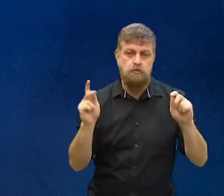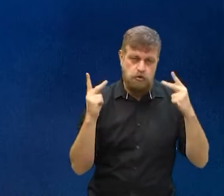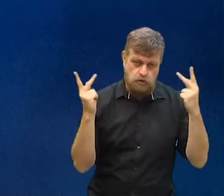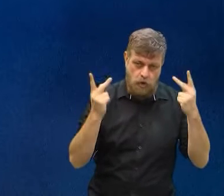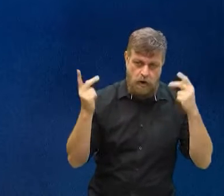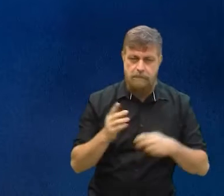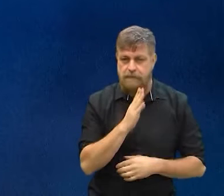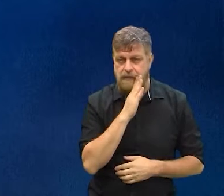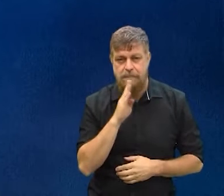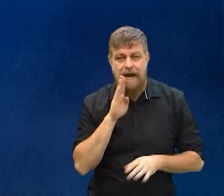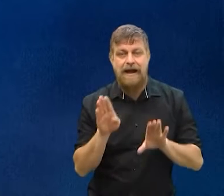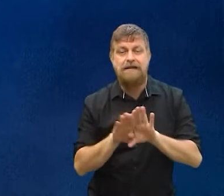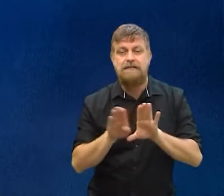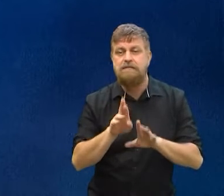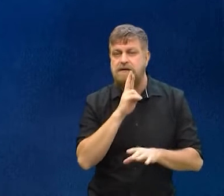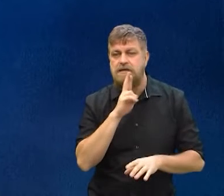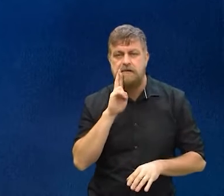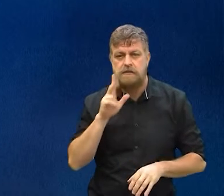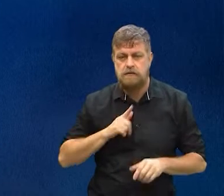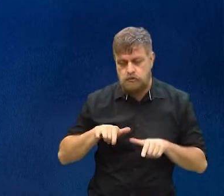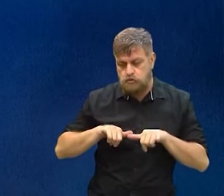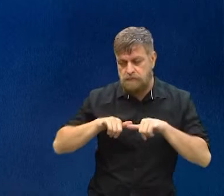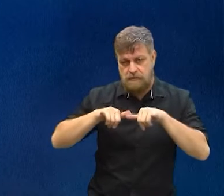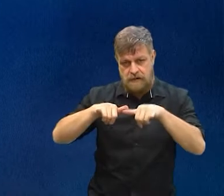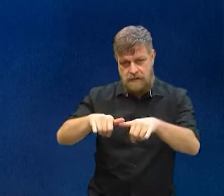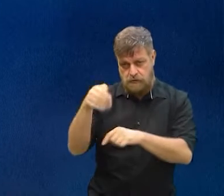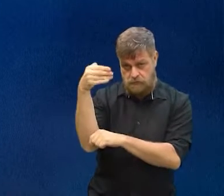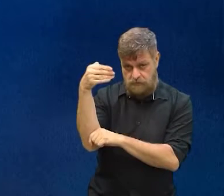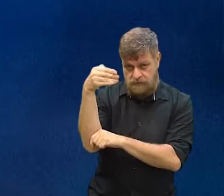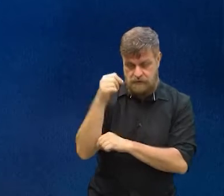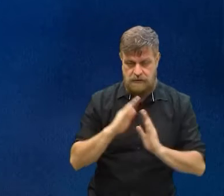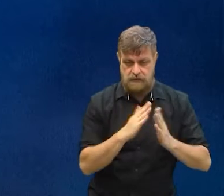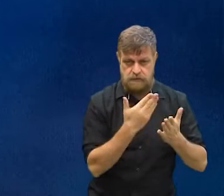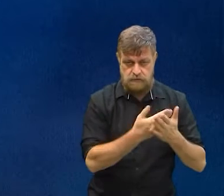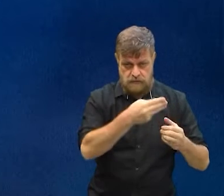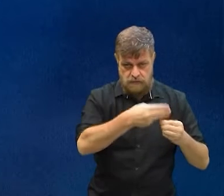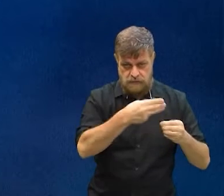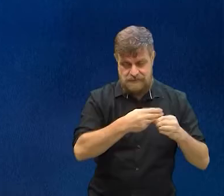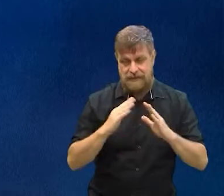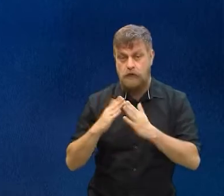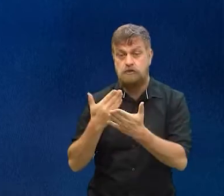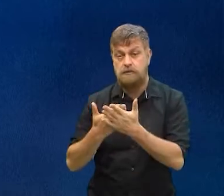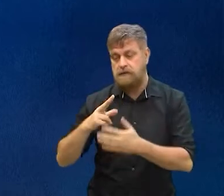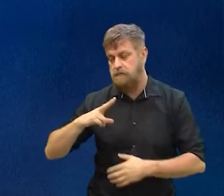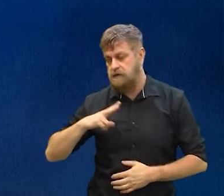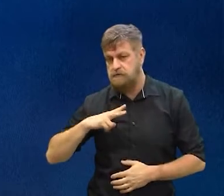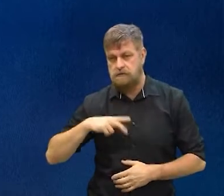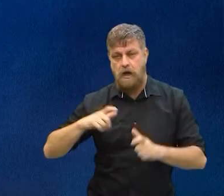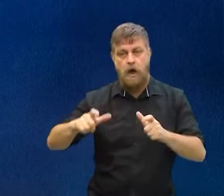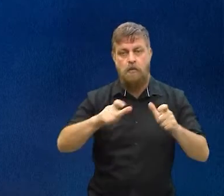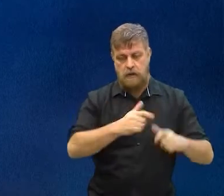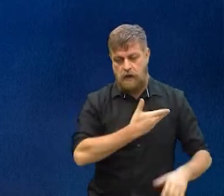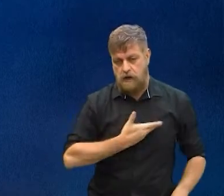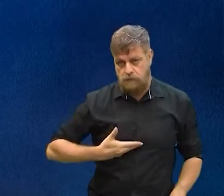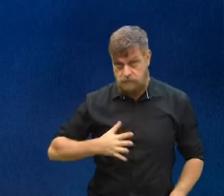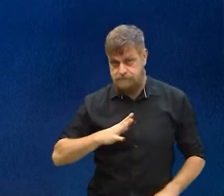como shoppings, bares, restaurantes, supermercados, hotéis, escolas municipais e particulares